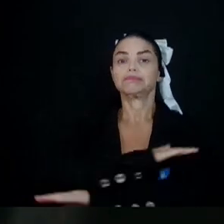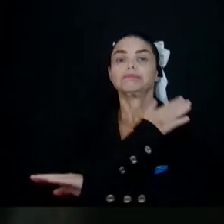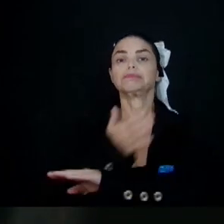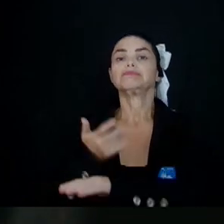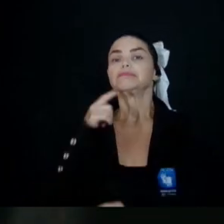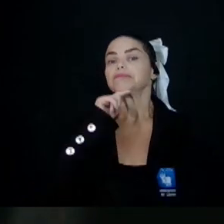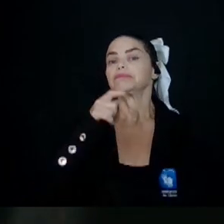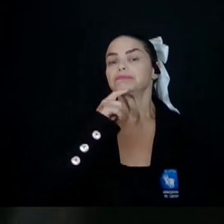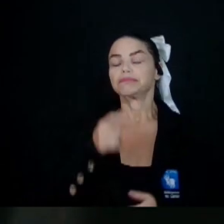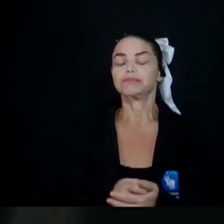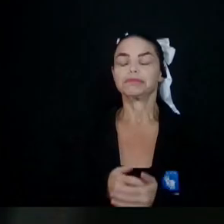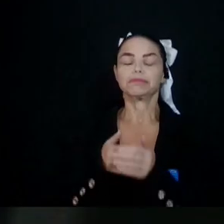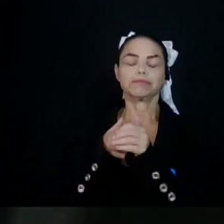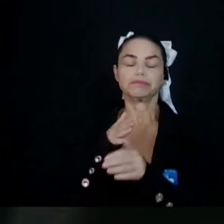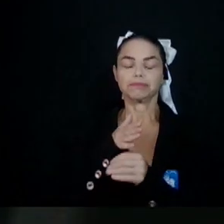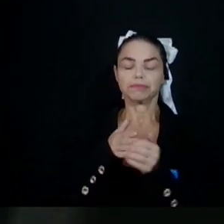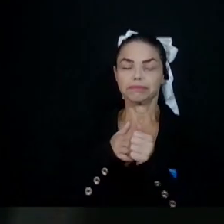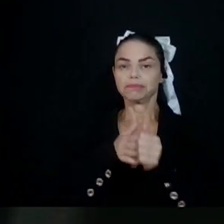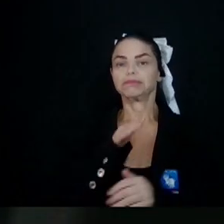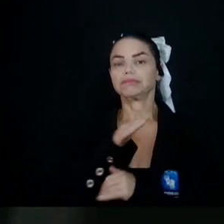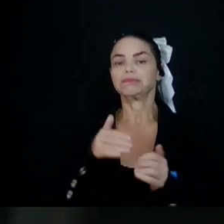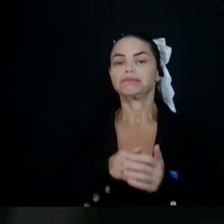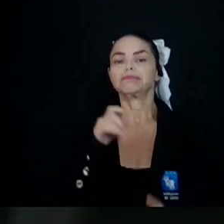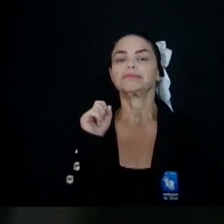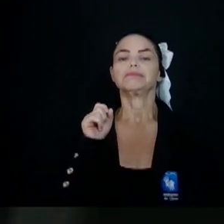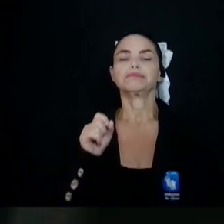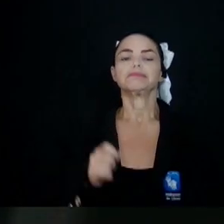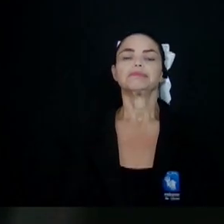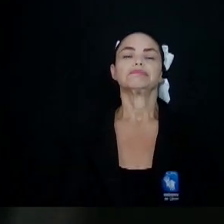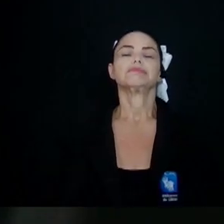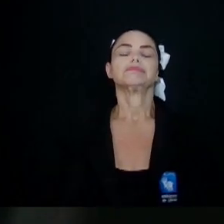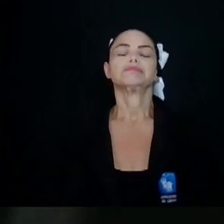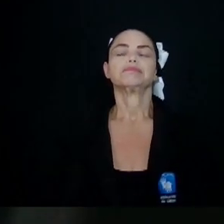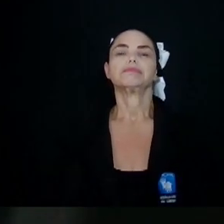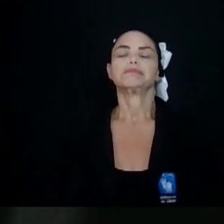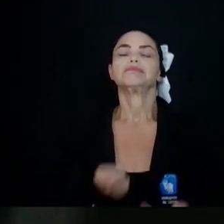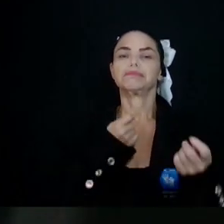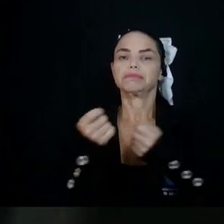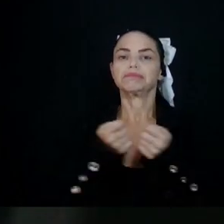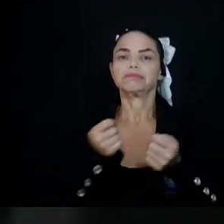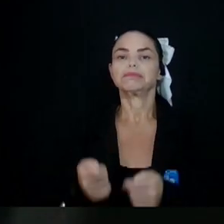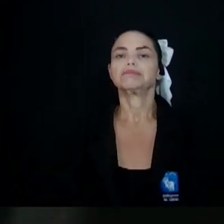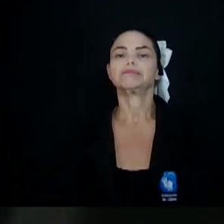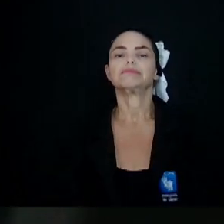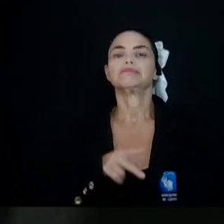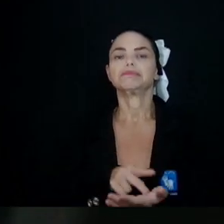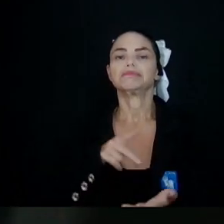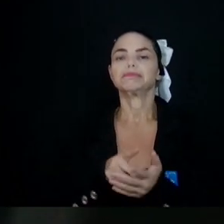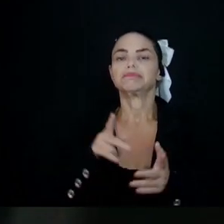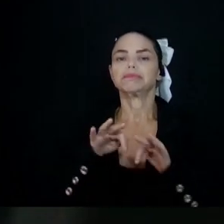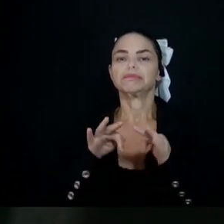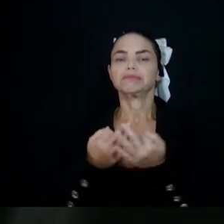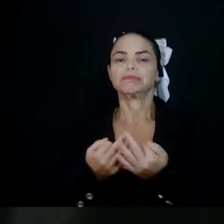tudo. O que seria um controle possível e realista para famílias que têm rotina